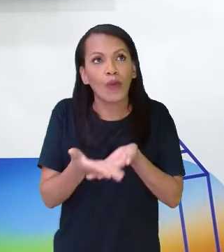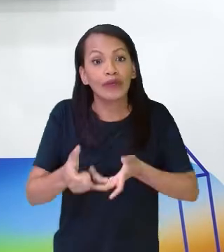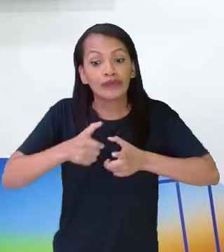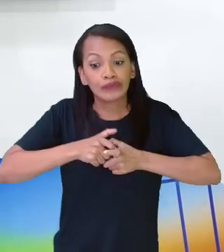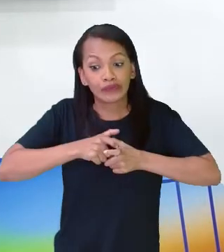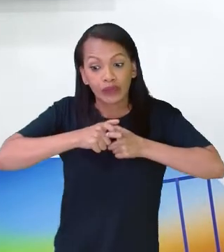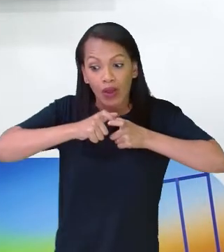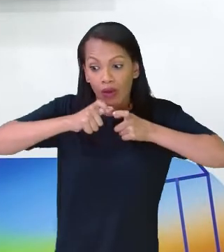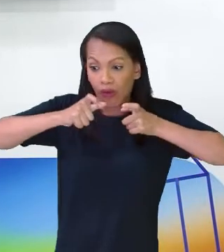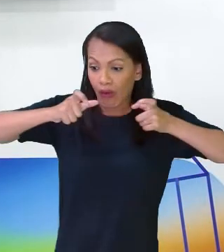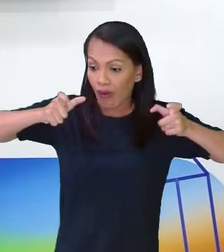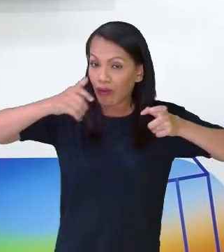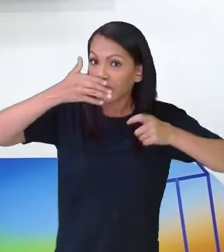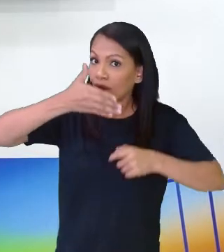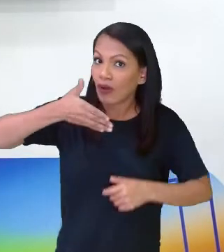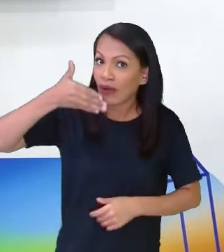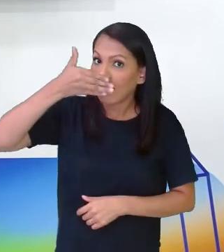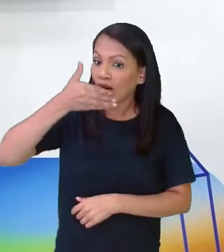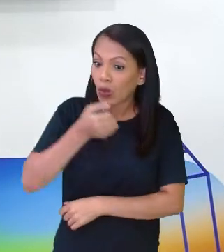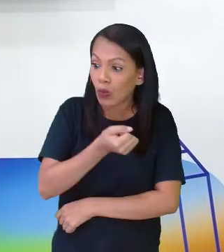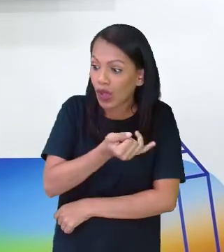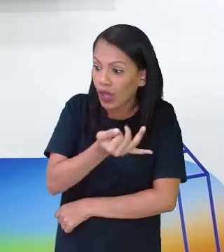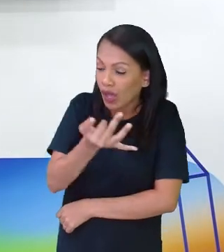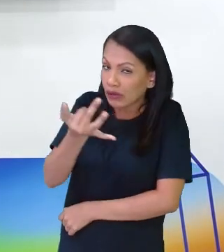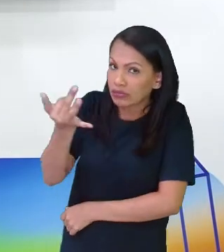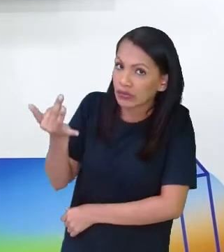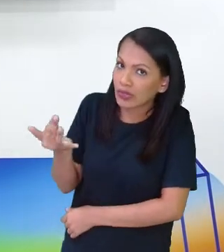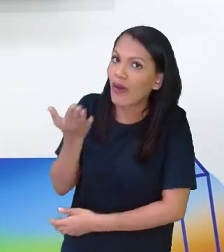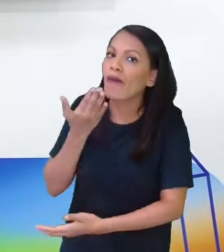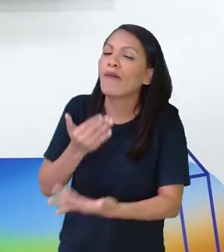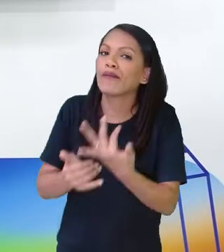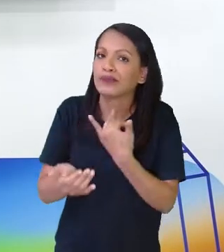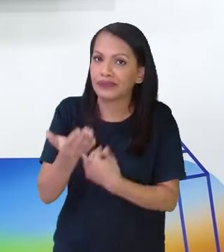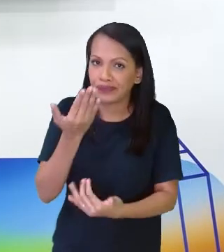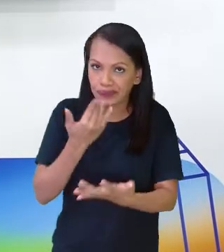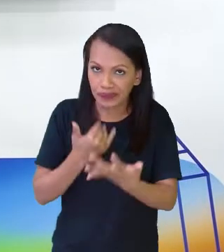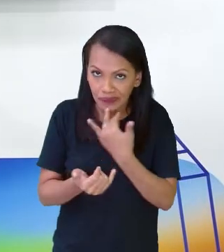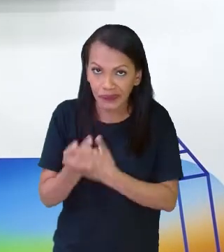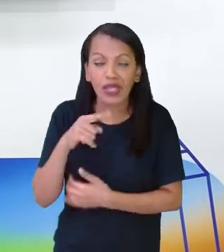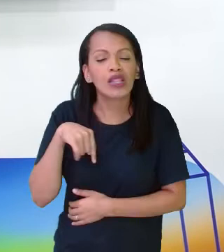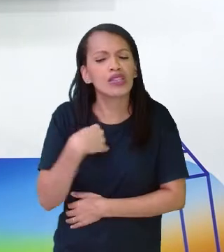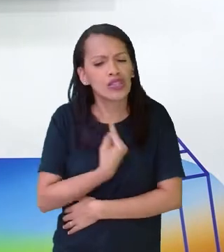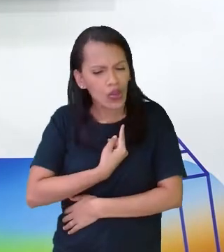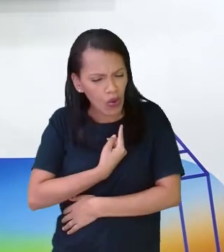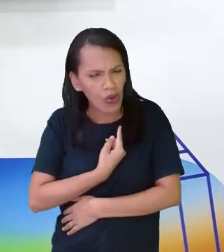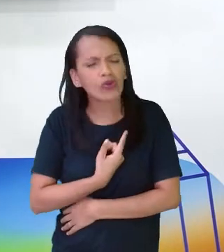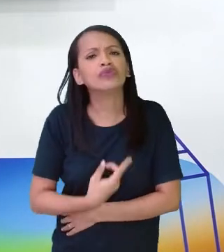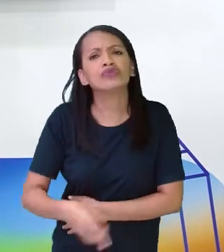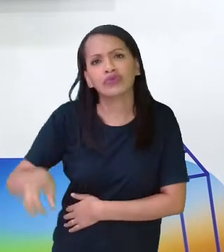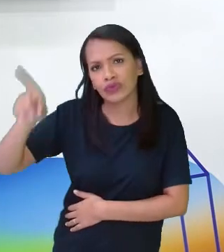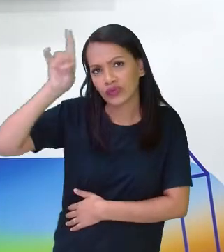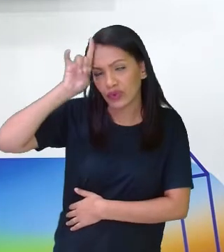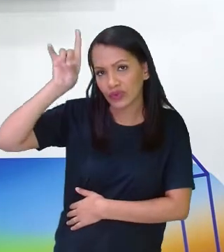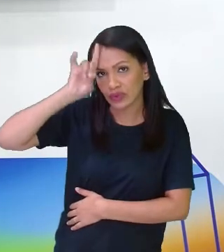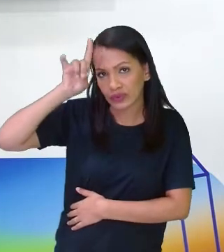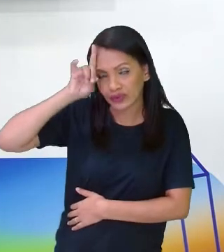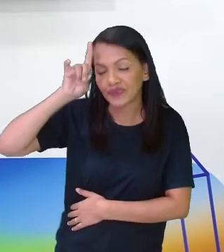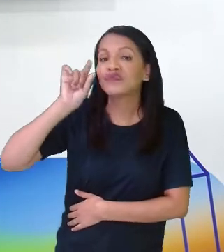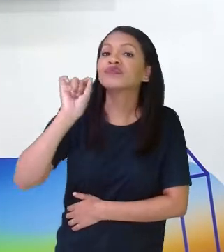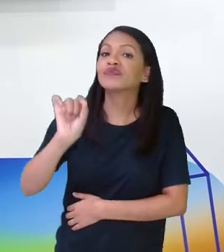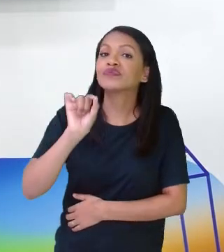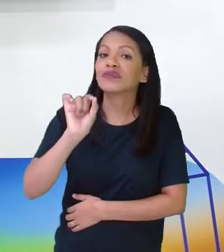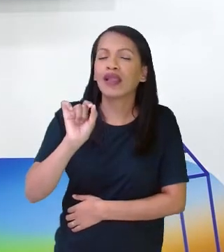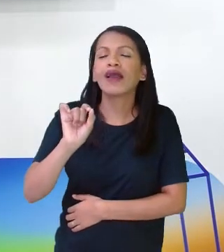grandes quantidades de alimentos industrializados na nossa rotina, no nosso dia a dia, nós vamos